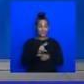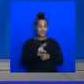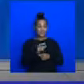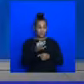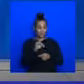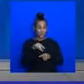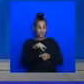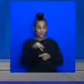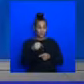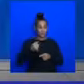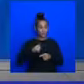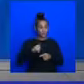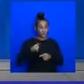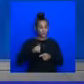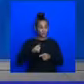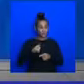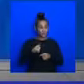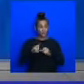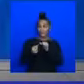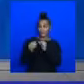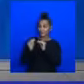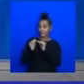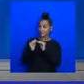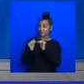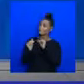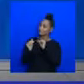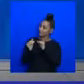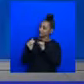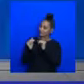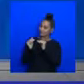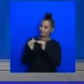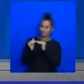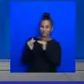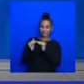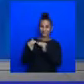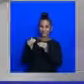As auditoras confirmam esses números sorteados? Sim, confirmo. Sim, confirmo.